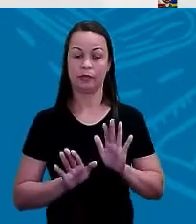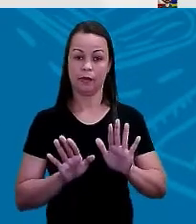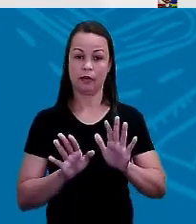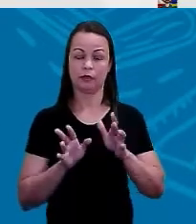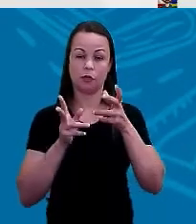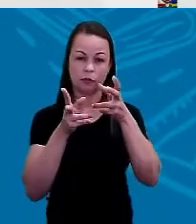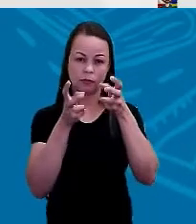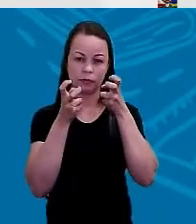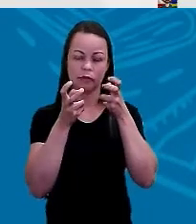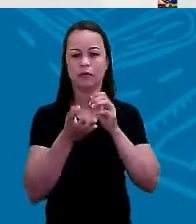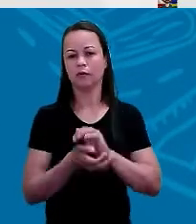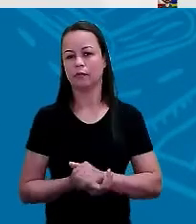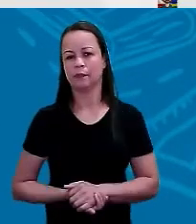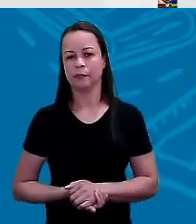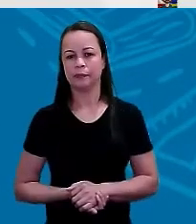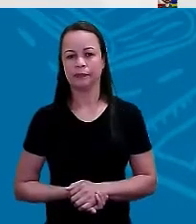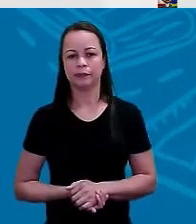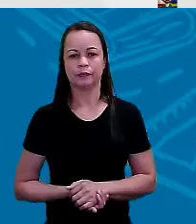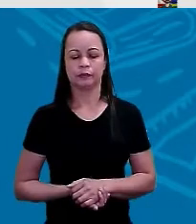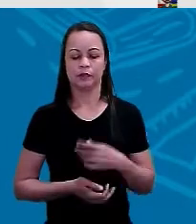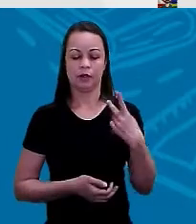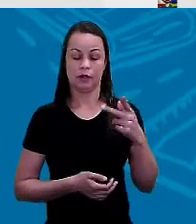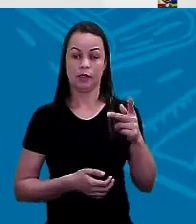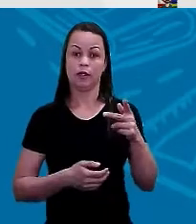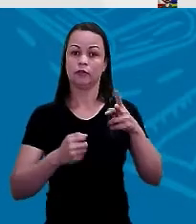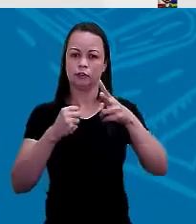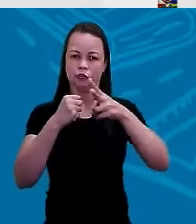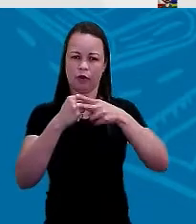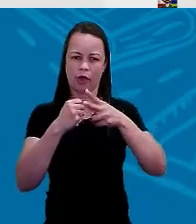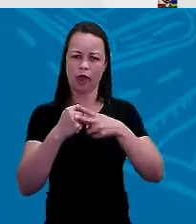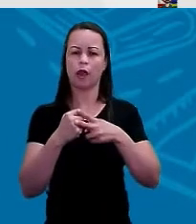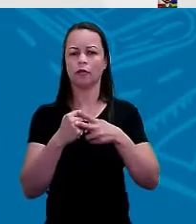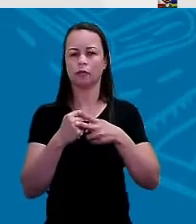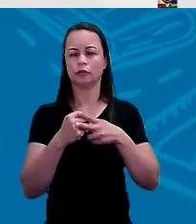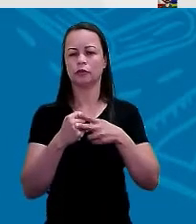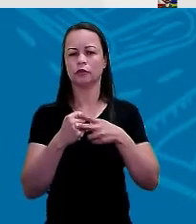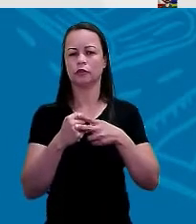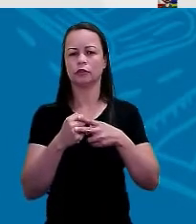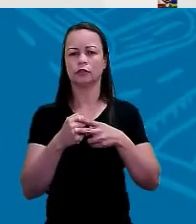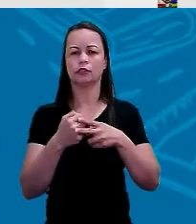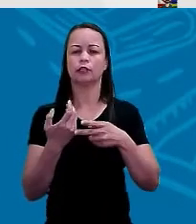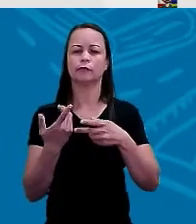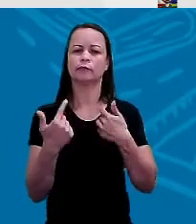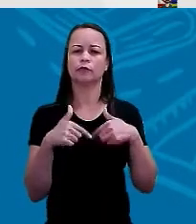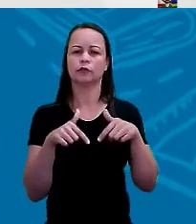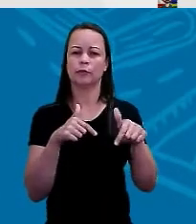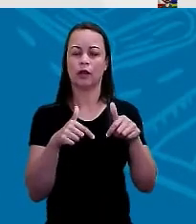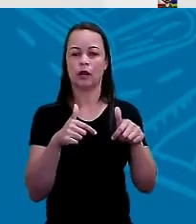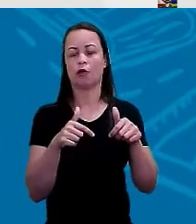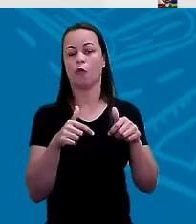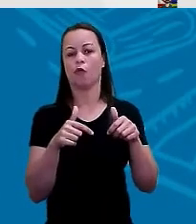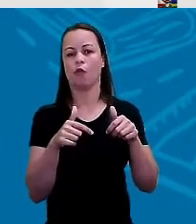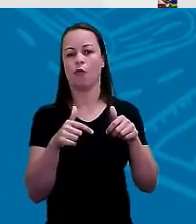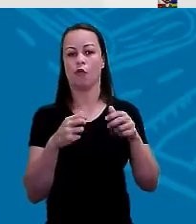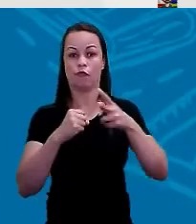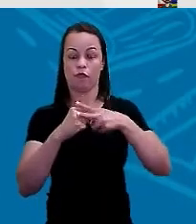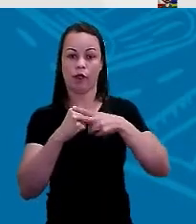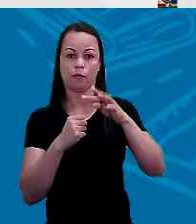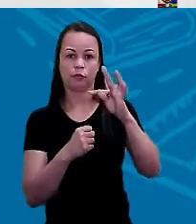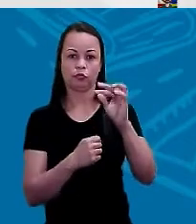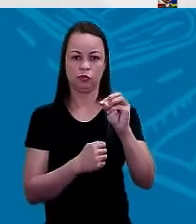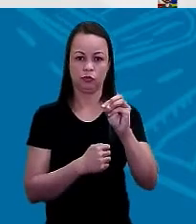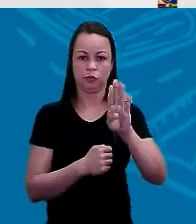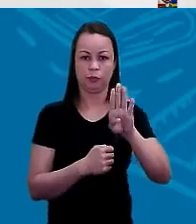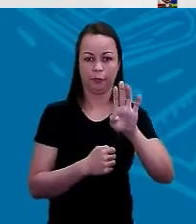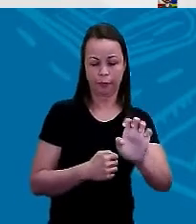observar, ó, esses verbos aí, eu trabalhei com o verbo to be no passado. Mas aqui